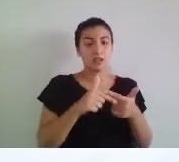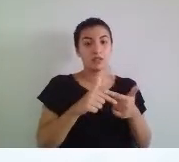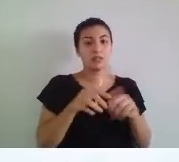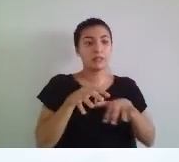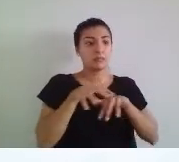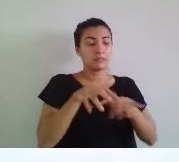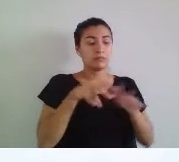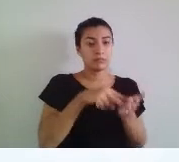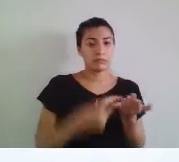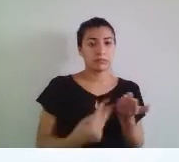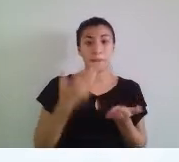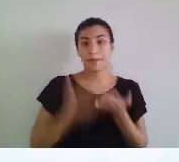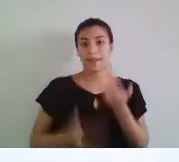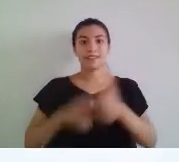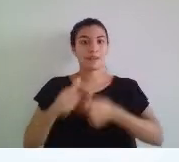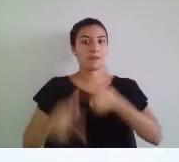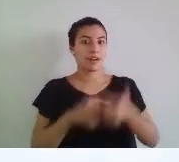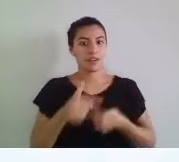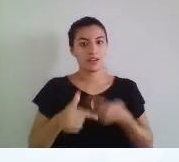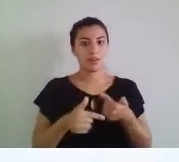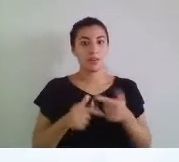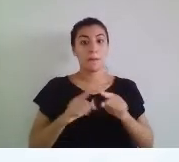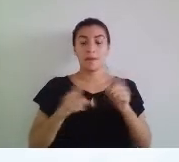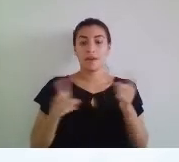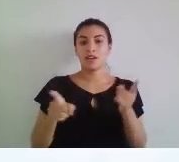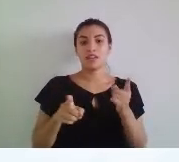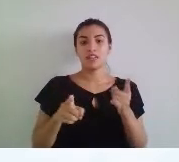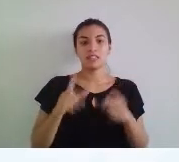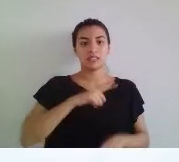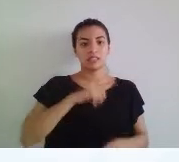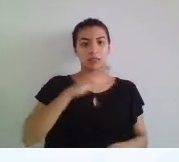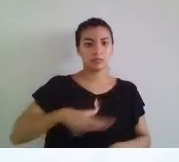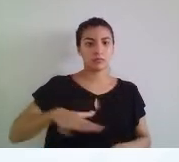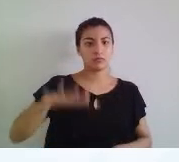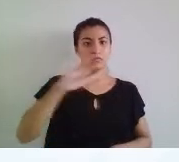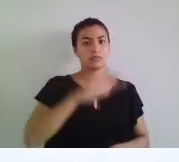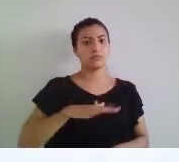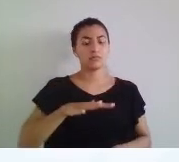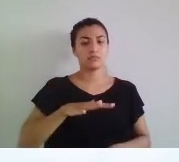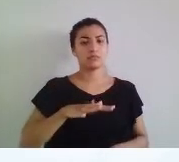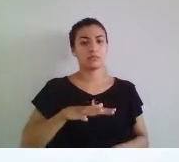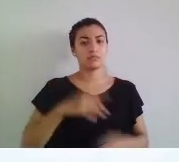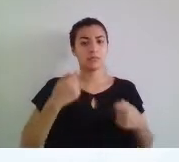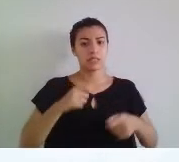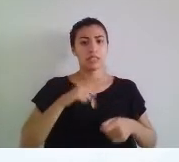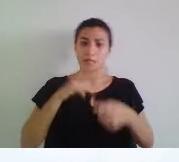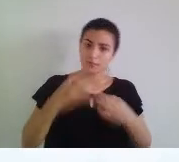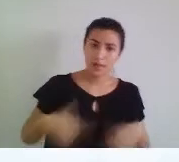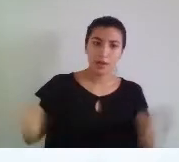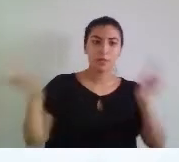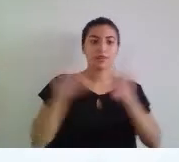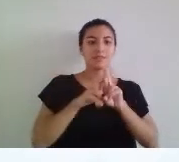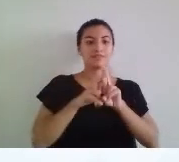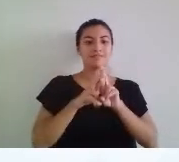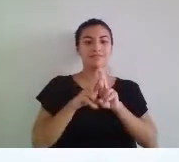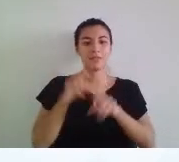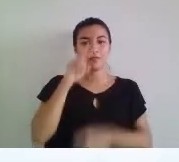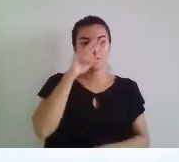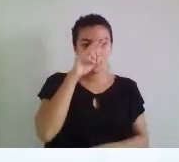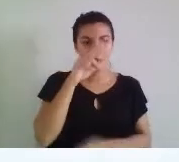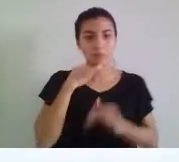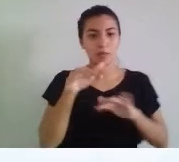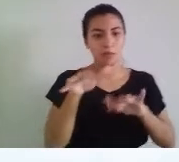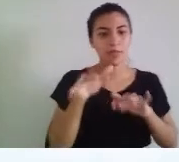o sustento, né? Só que aí a gente chega num cenário de tamanho absurdo que a gente tem uma recuperação da força de